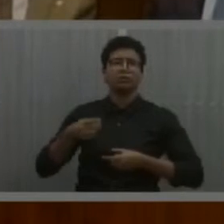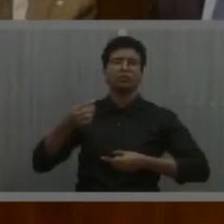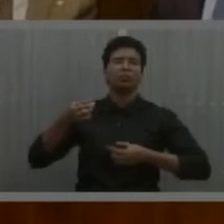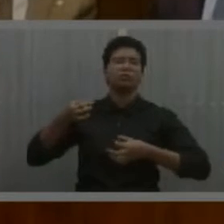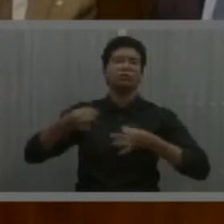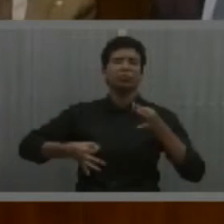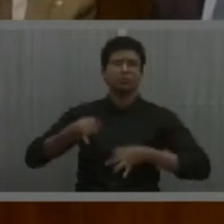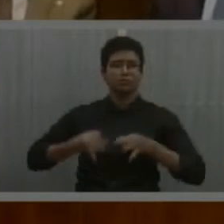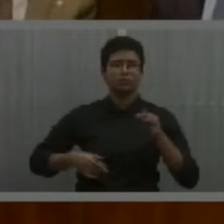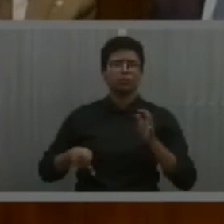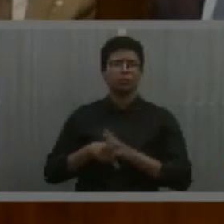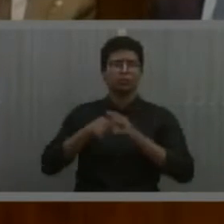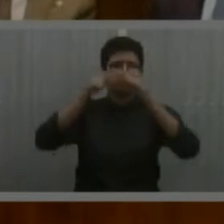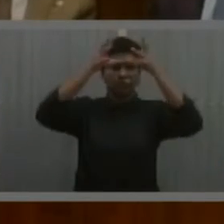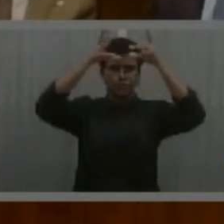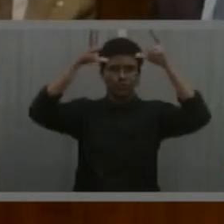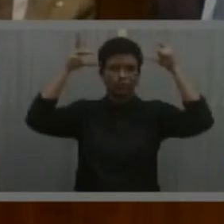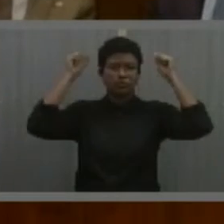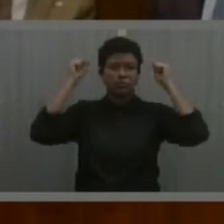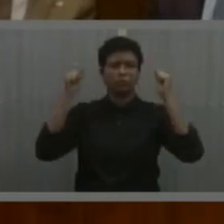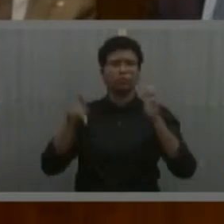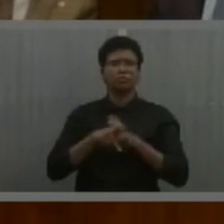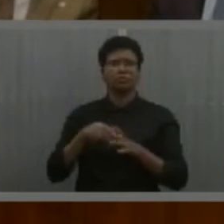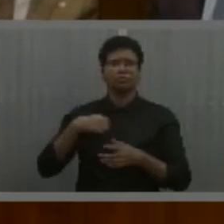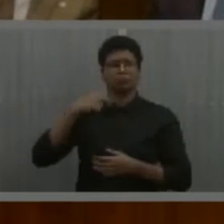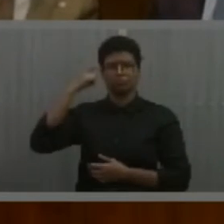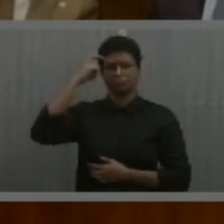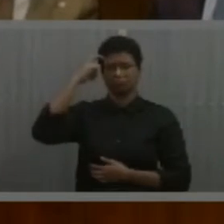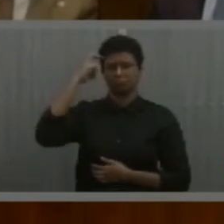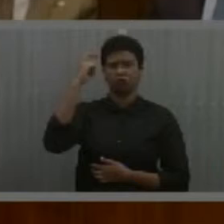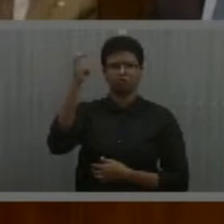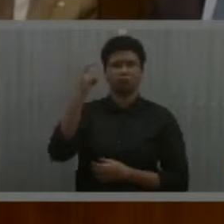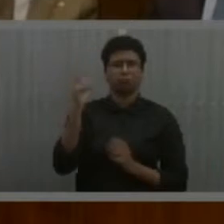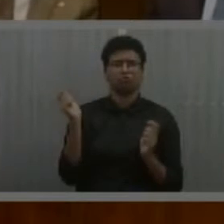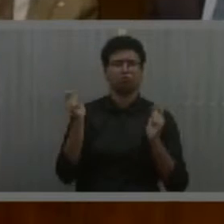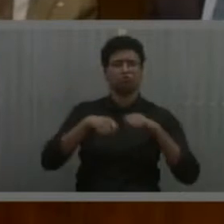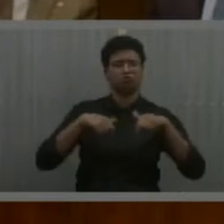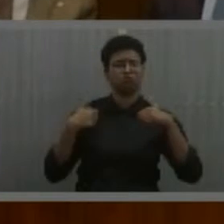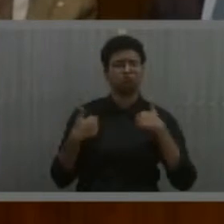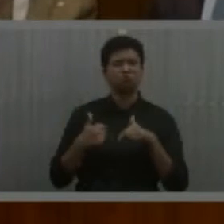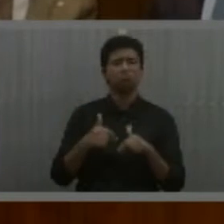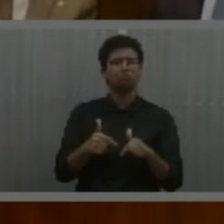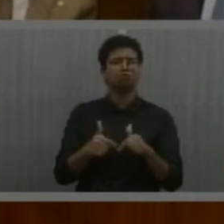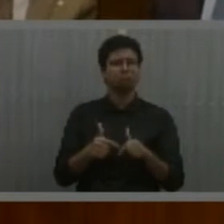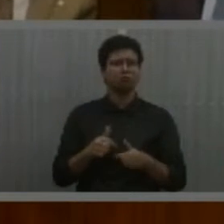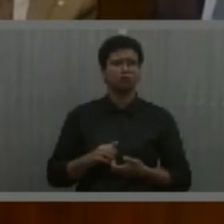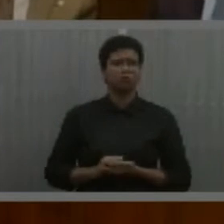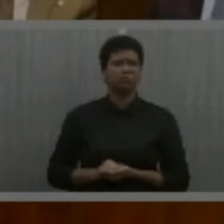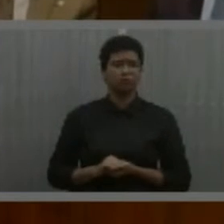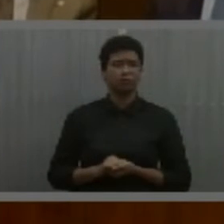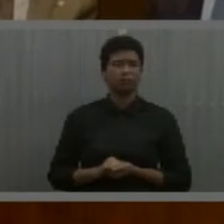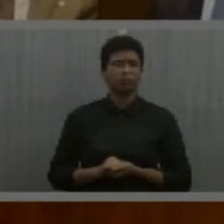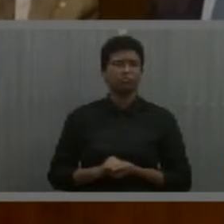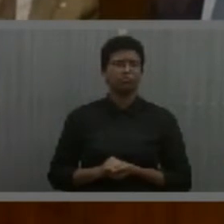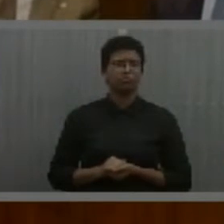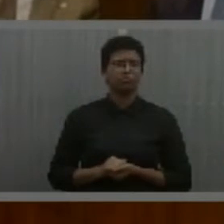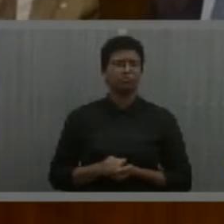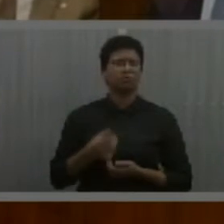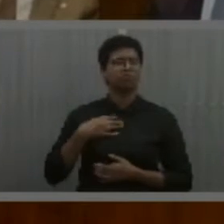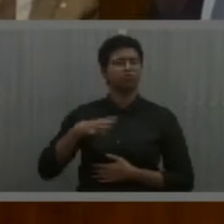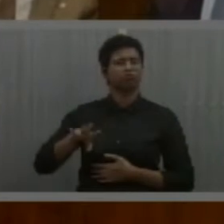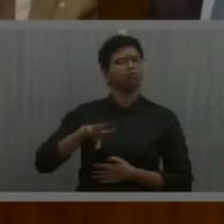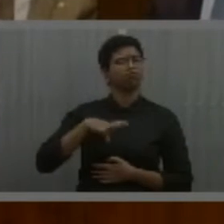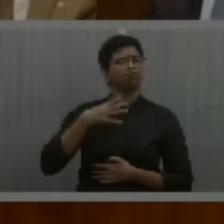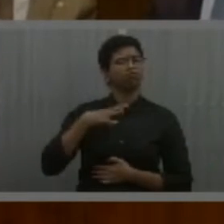amazonense, mercê de sua competência, capacidade de trabalho e extraordinária